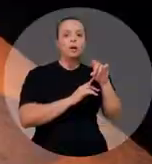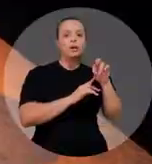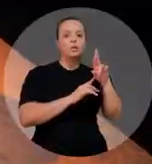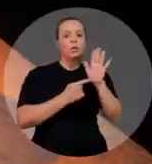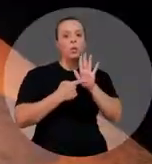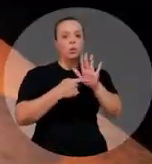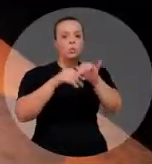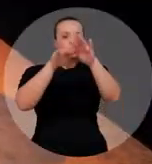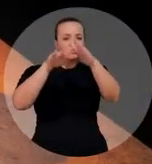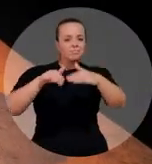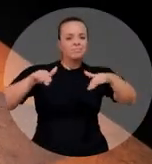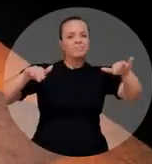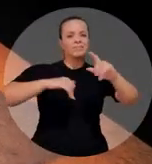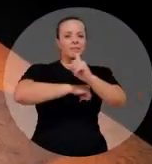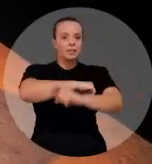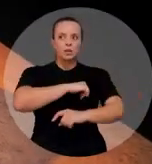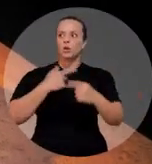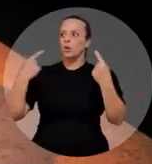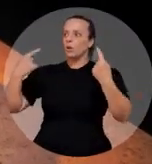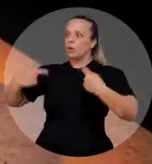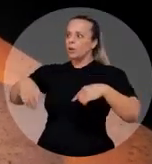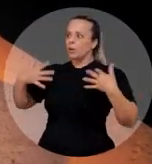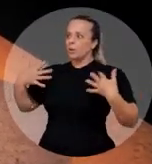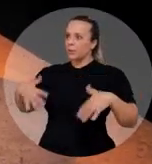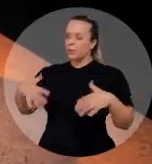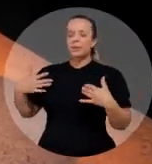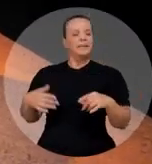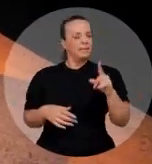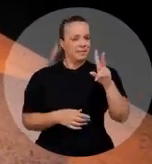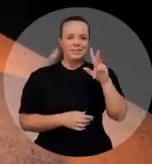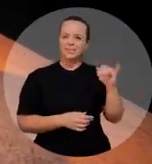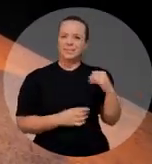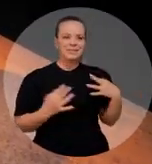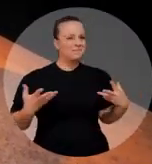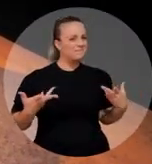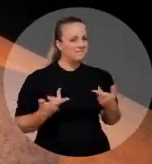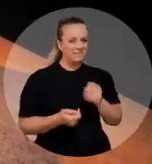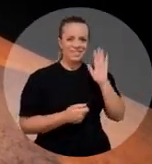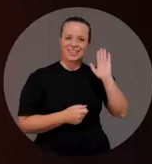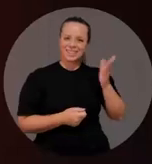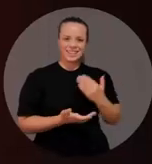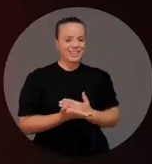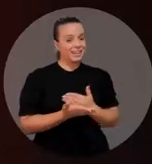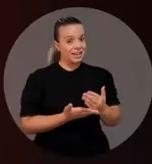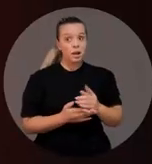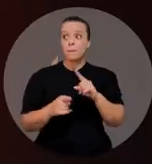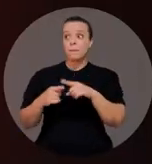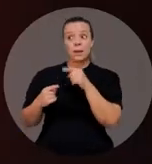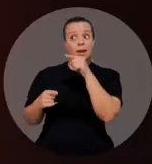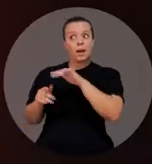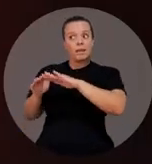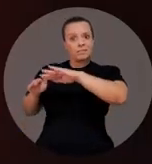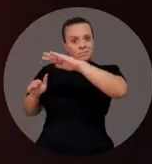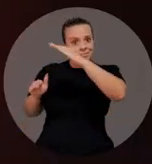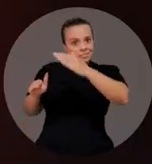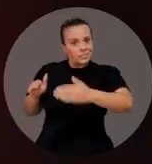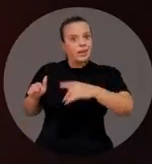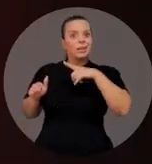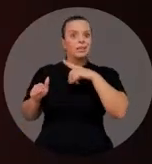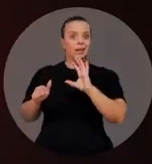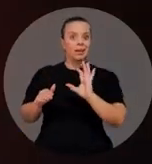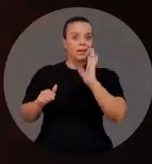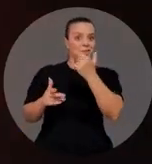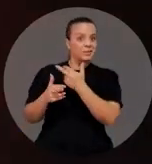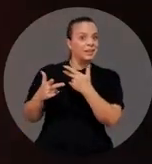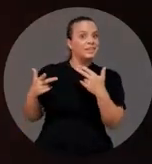né? Uhum. Então é isso. Um desafio. Vai ser maravilhoso, já tá sendo. É, mas lá no Roncador tem cada